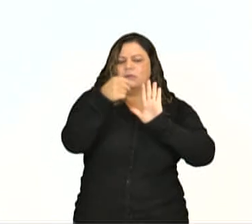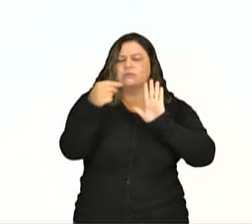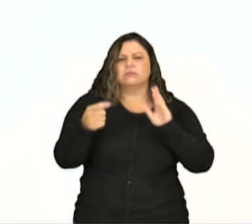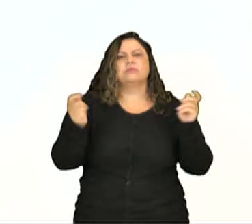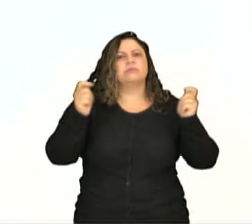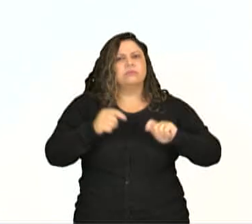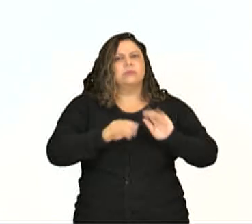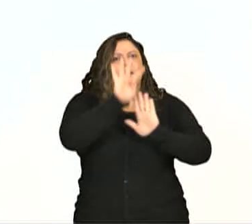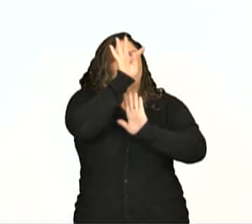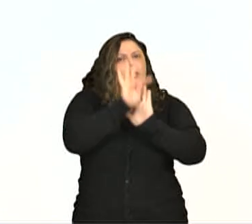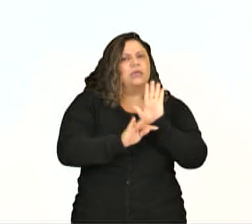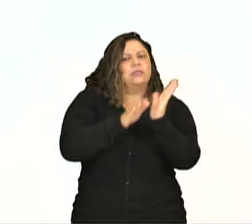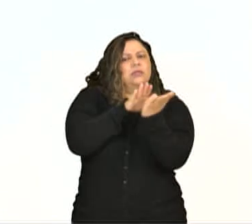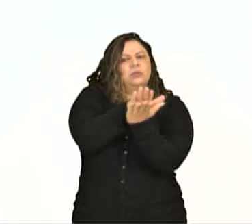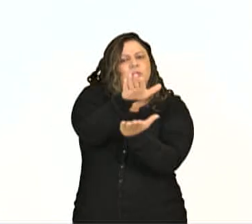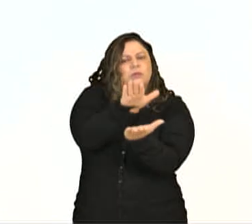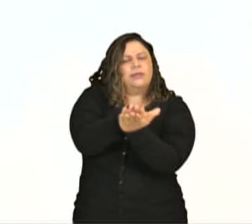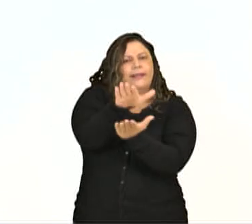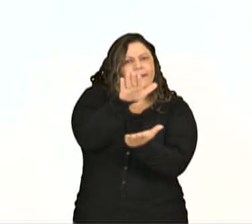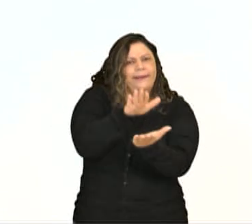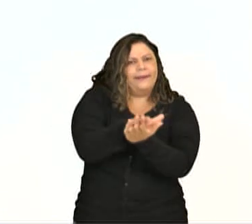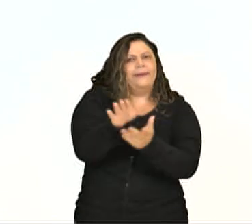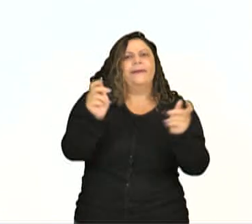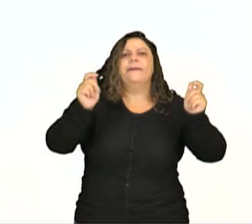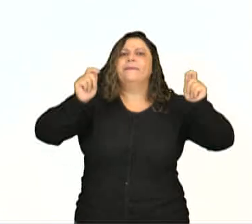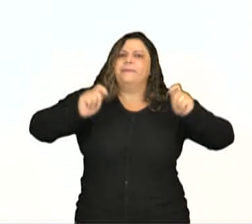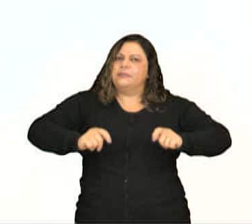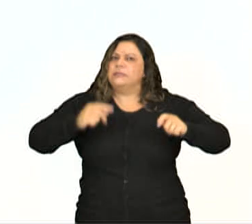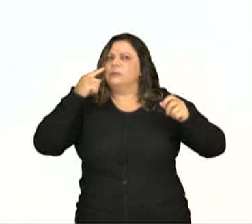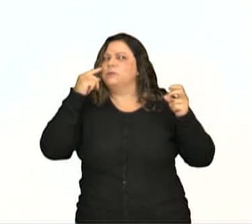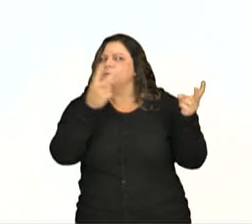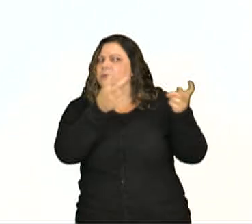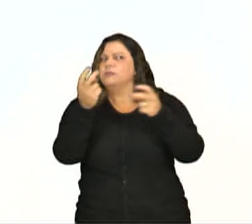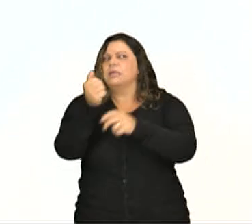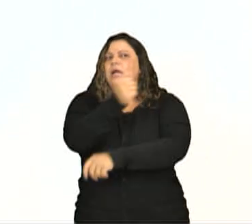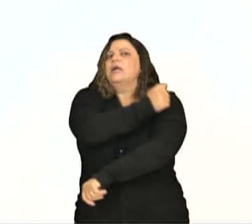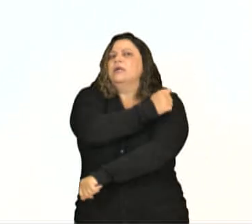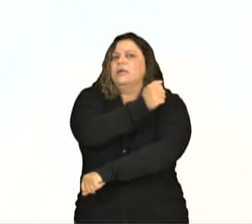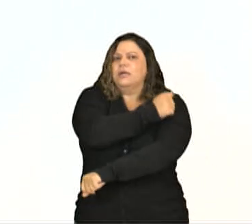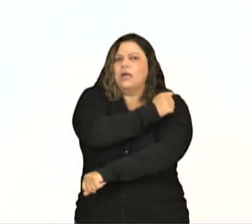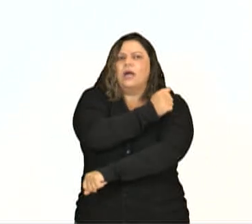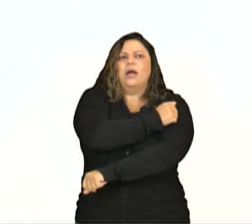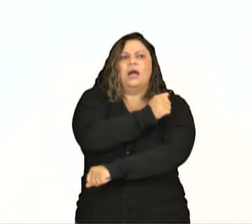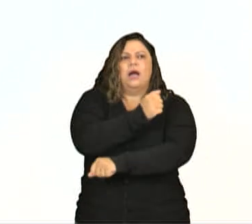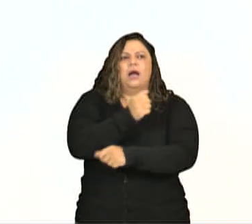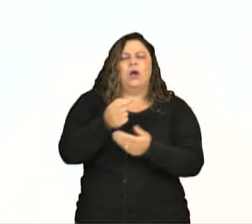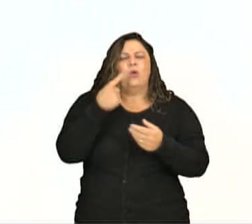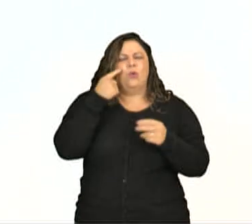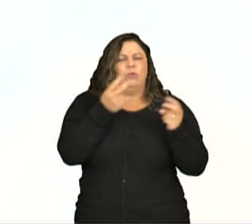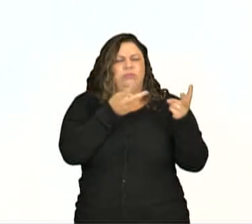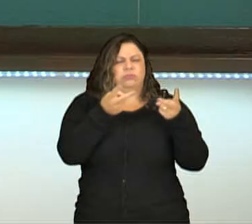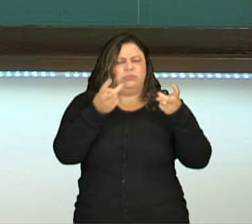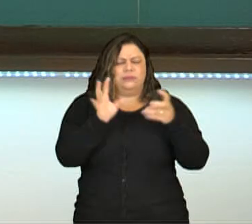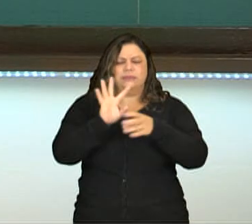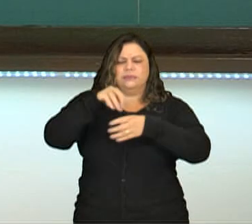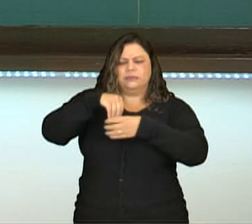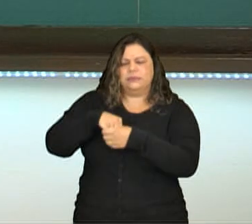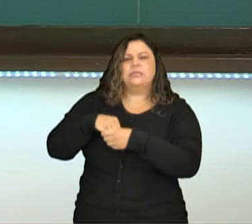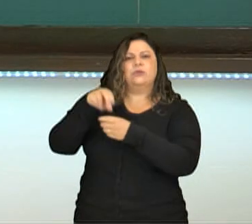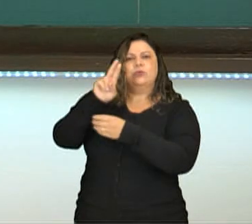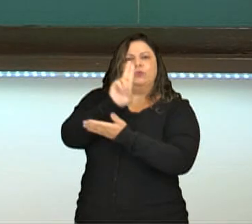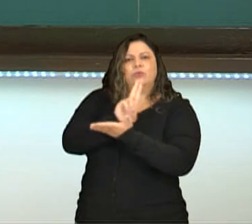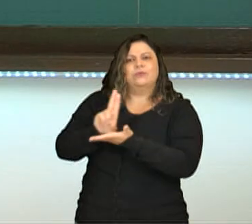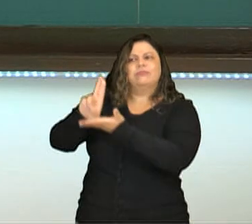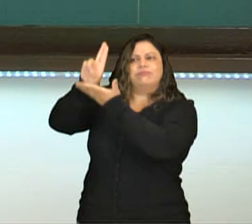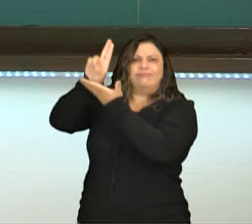textos impressos, né? Nós vamos ver aulas sendo deflagradas, né, nas universidades, e